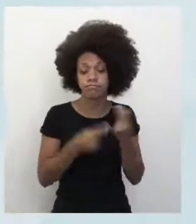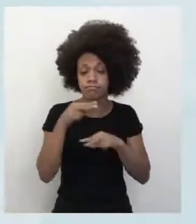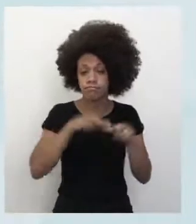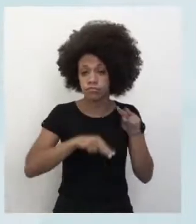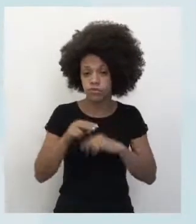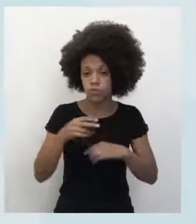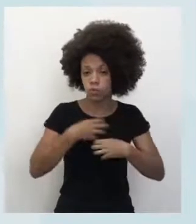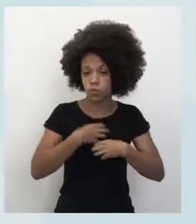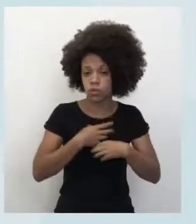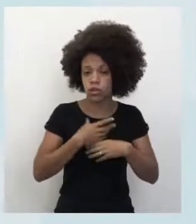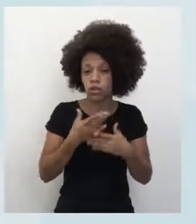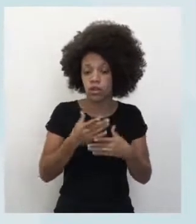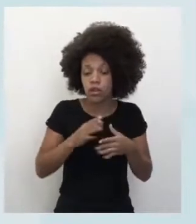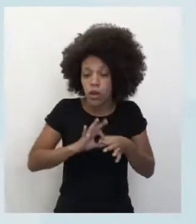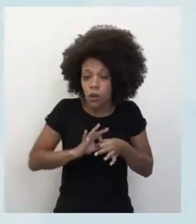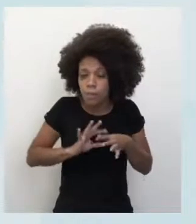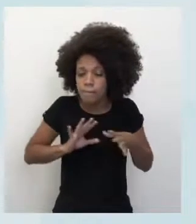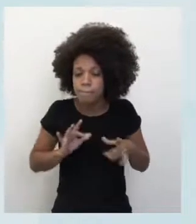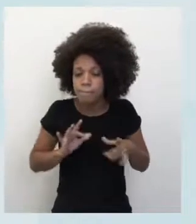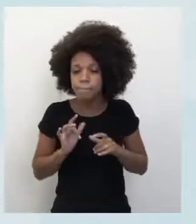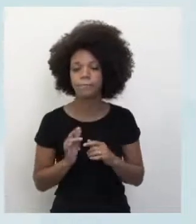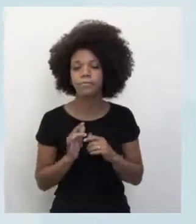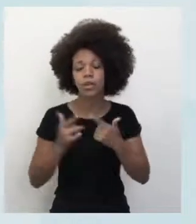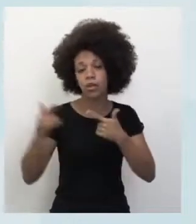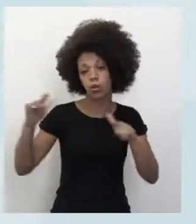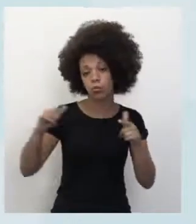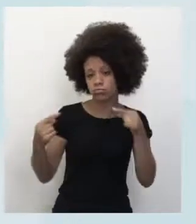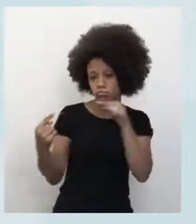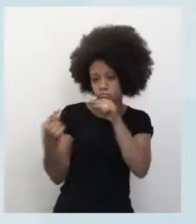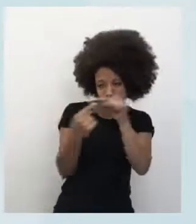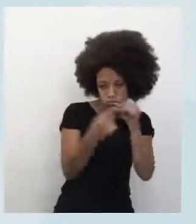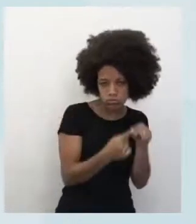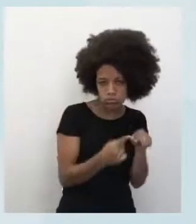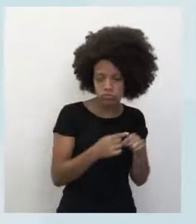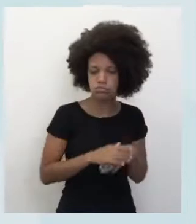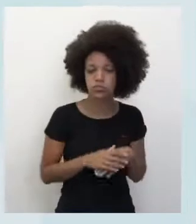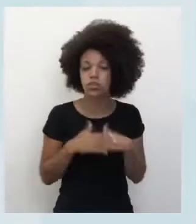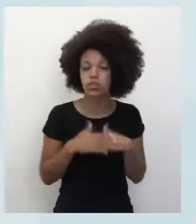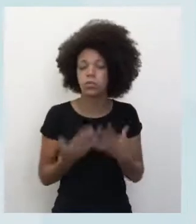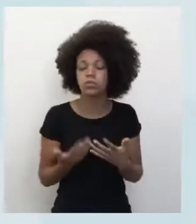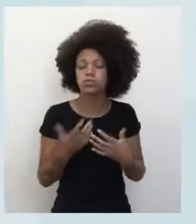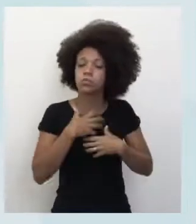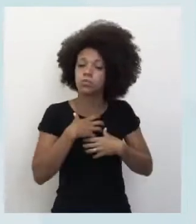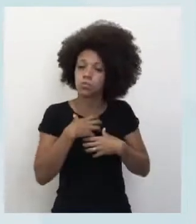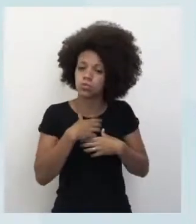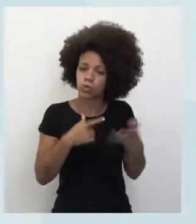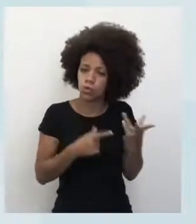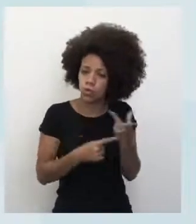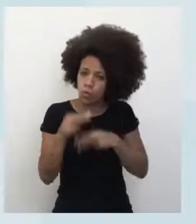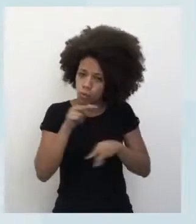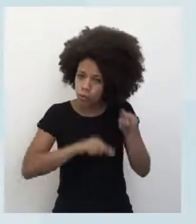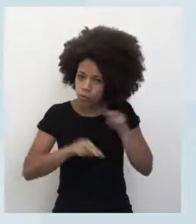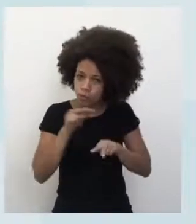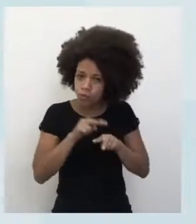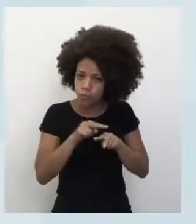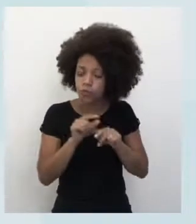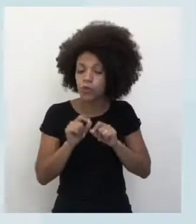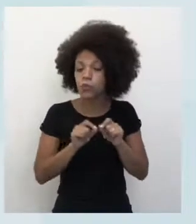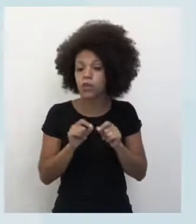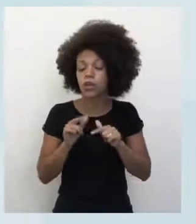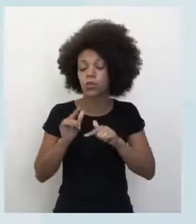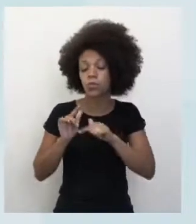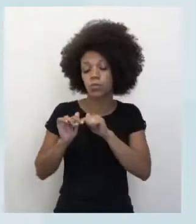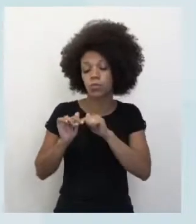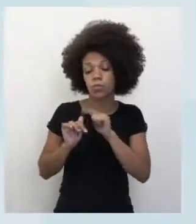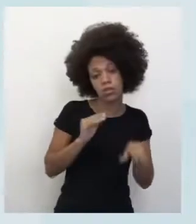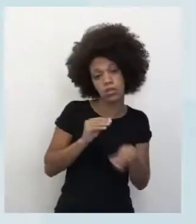categorizar uma obra de arte e relacioná-la a outras. Ou seja, quando falamos em estilo de uma obra visual, estamos falando sobre os elementos